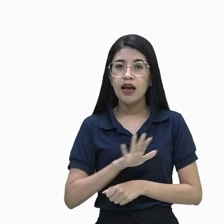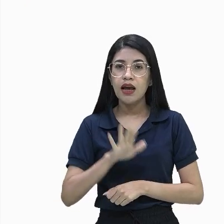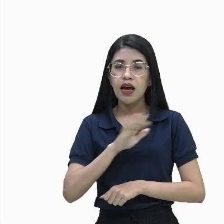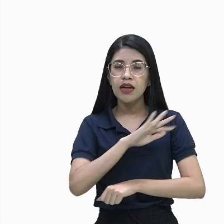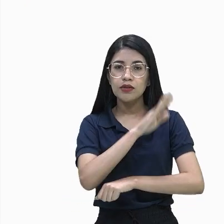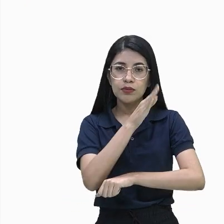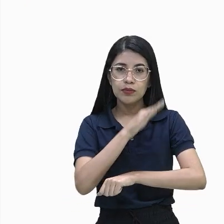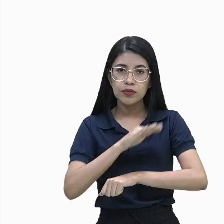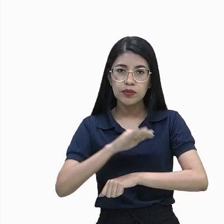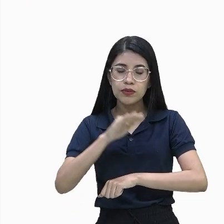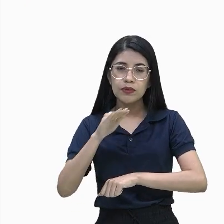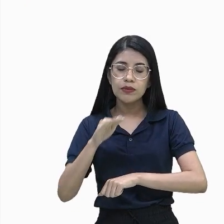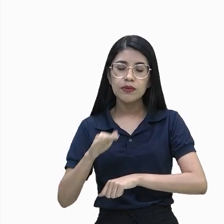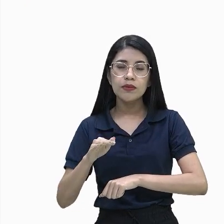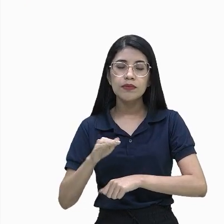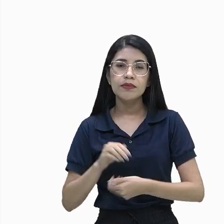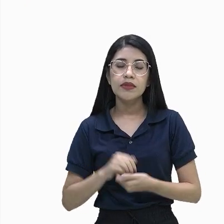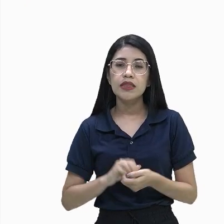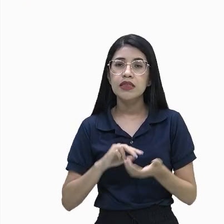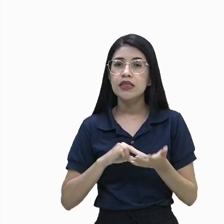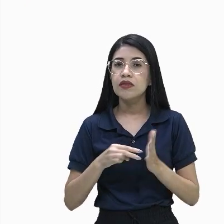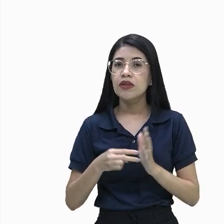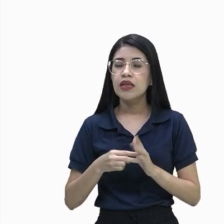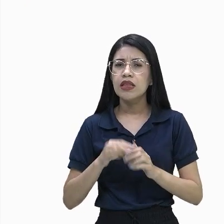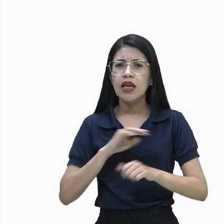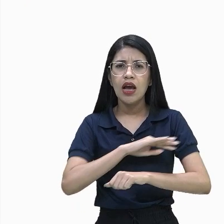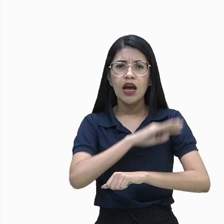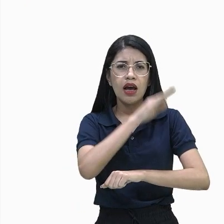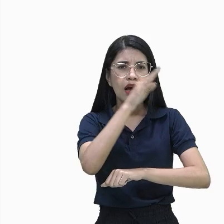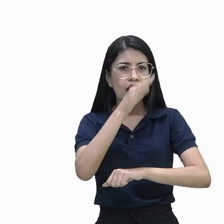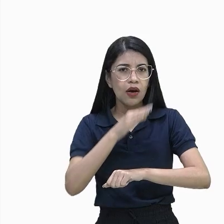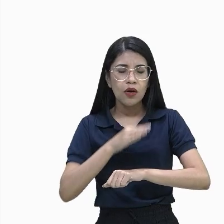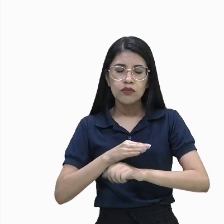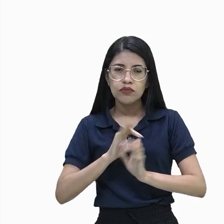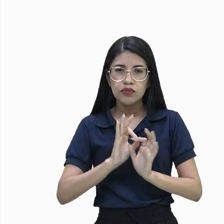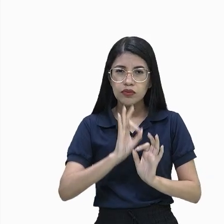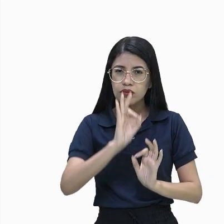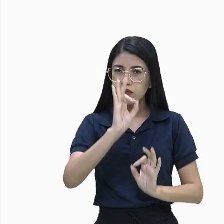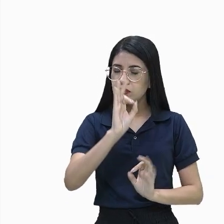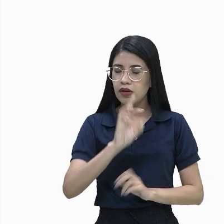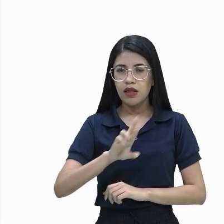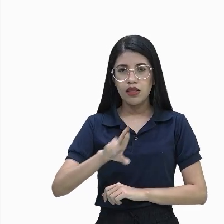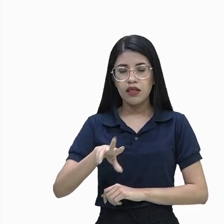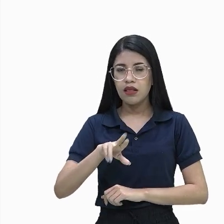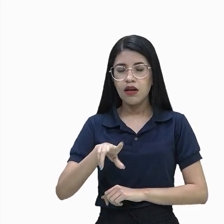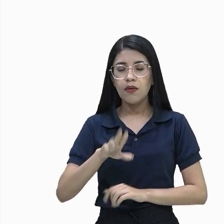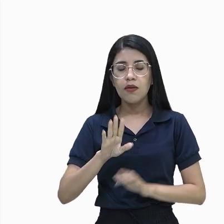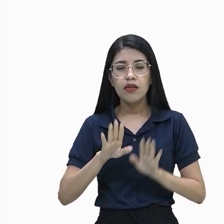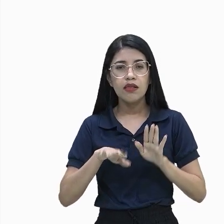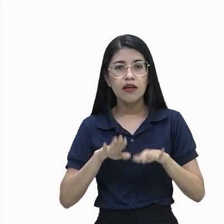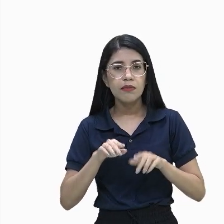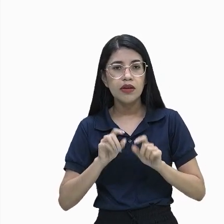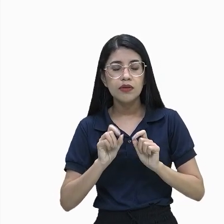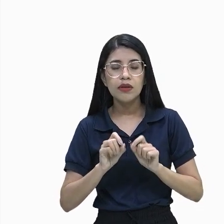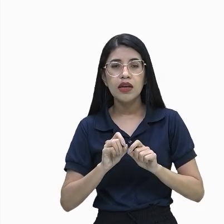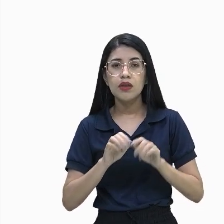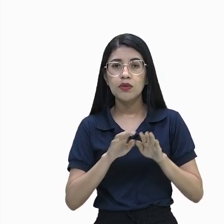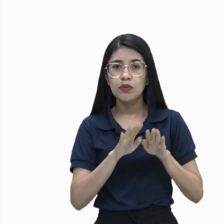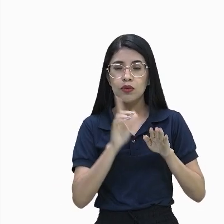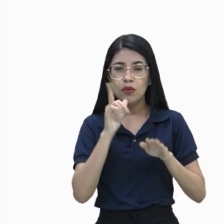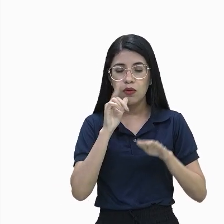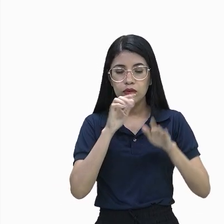planalto. Quer dizer que tudo vai ser alto? Não, a gente tem que lembrar aí que tudo é medido através do nível